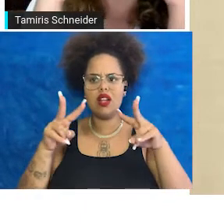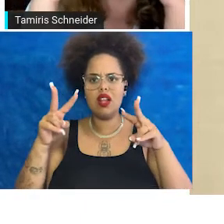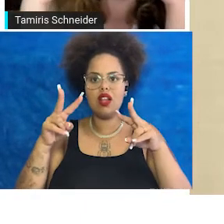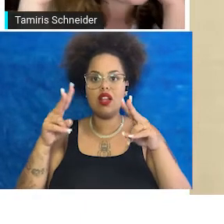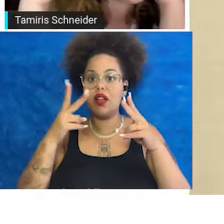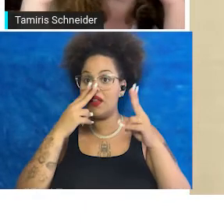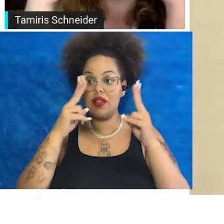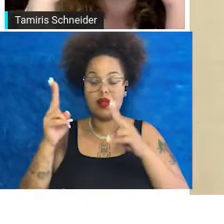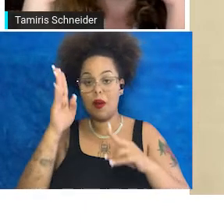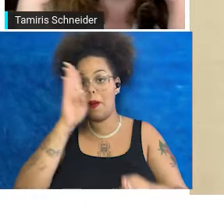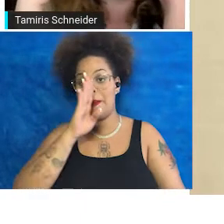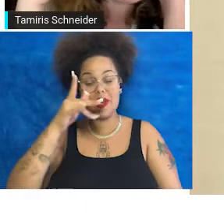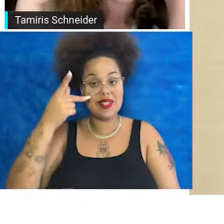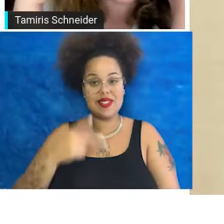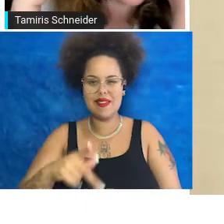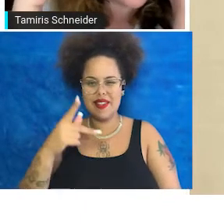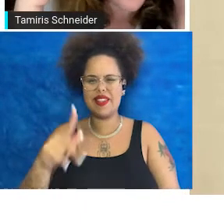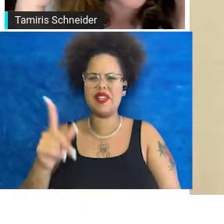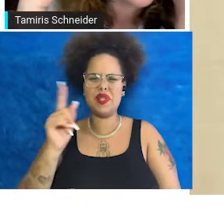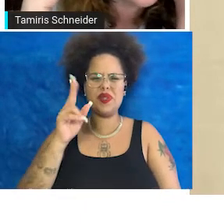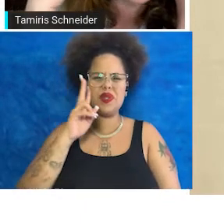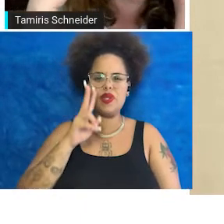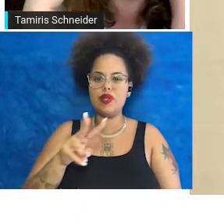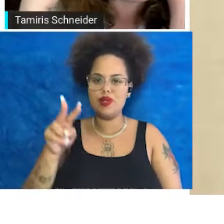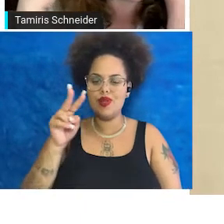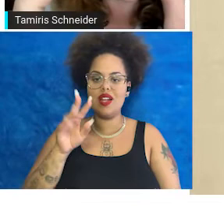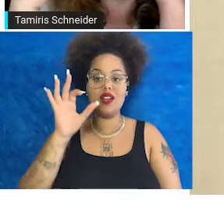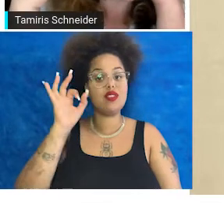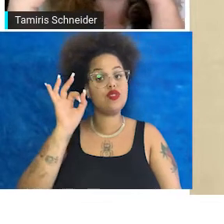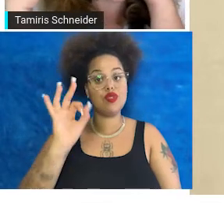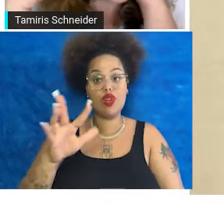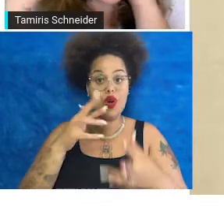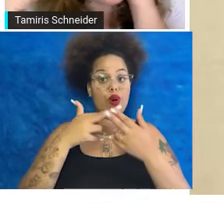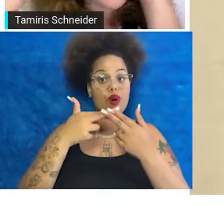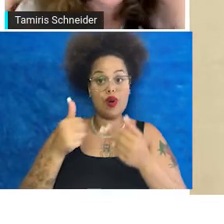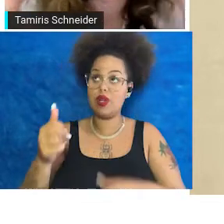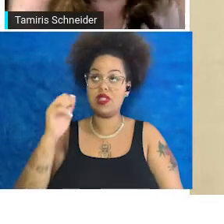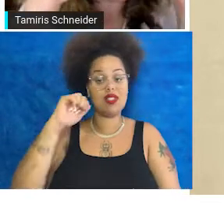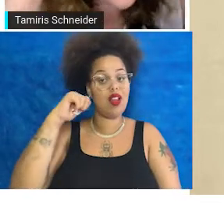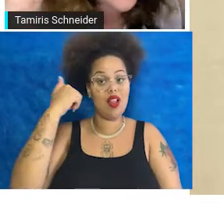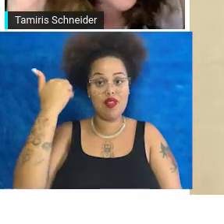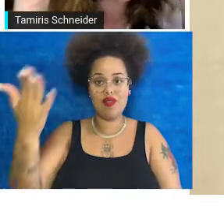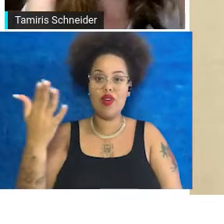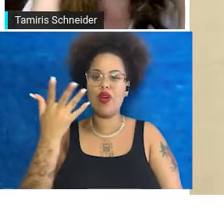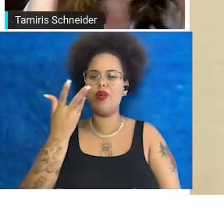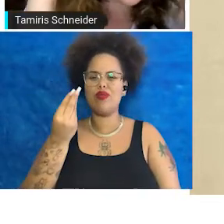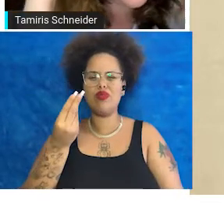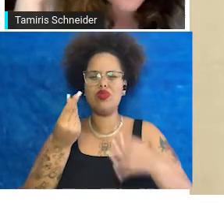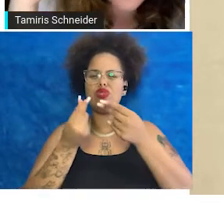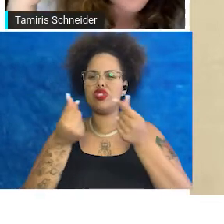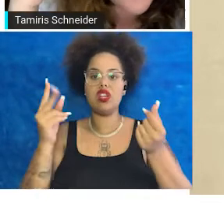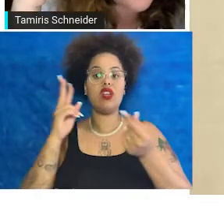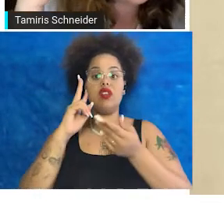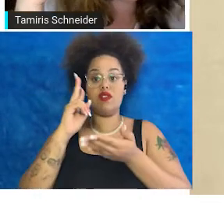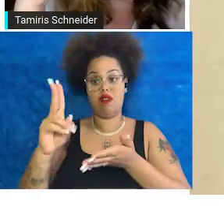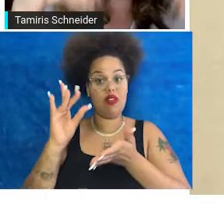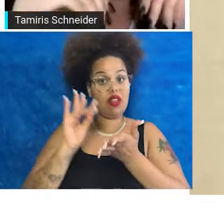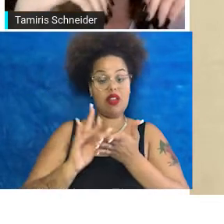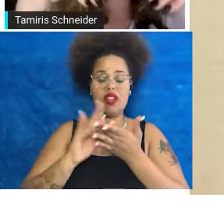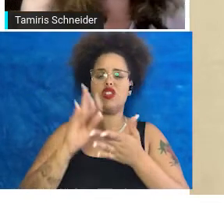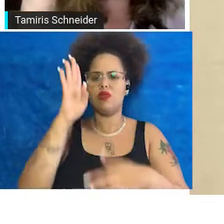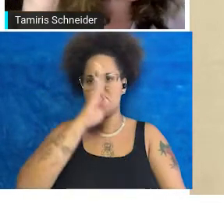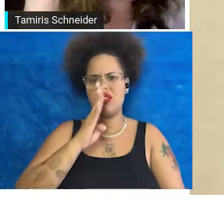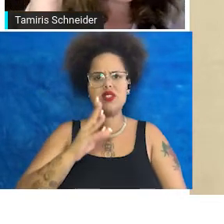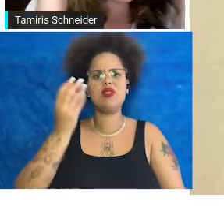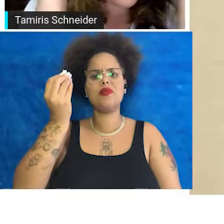nacional, brasileira. Não fica no seu olhar somente em coisas que são produzidas lá fora com muito dinheiro. Vem ver a realidade do Brasil, vem ver como é